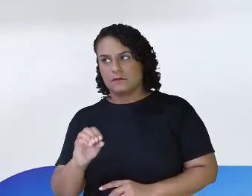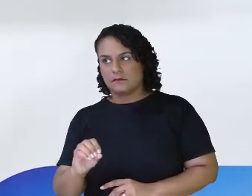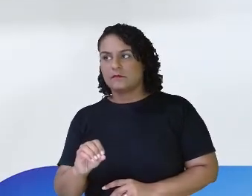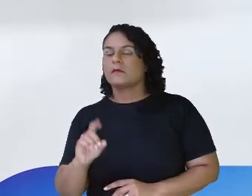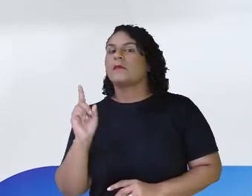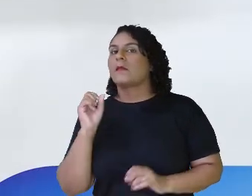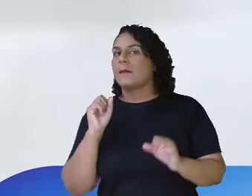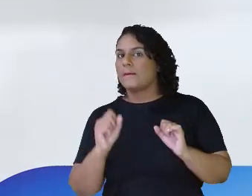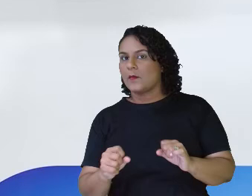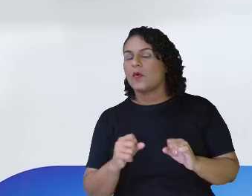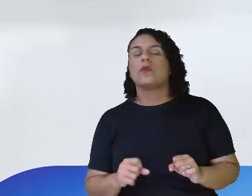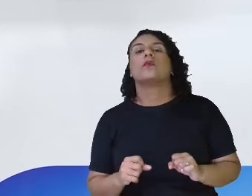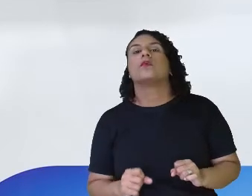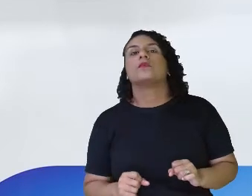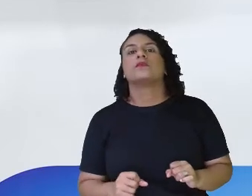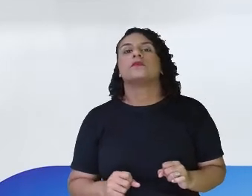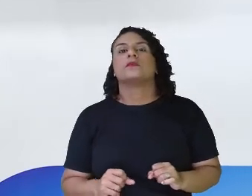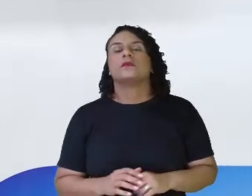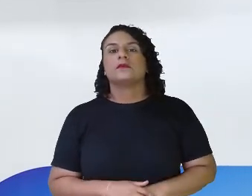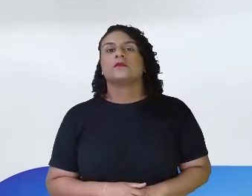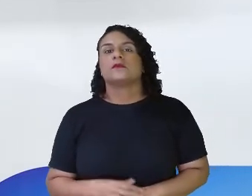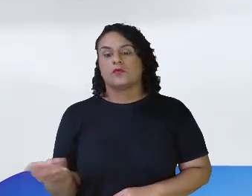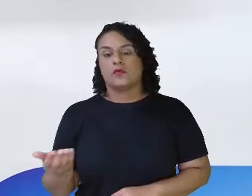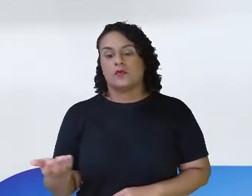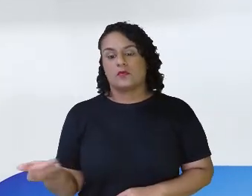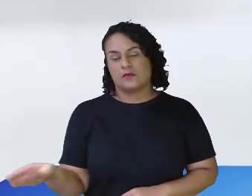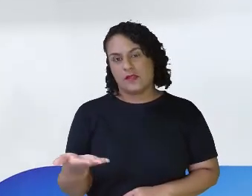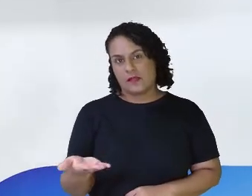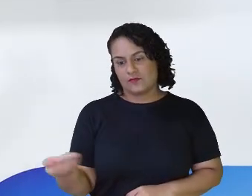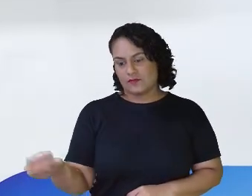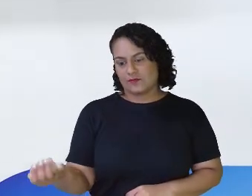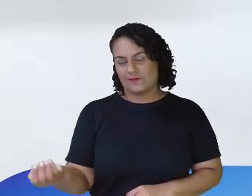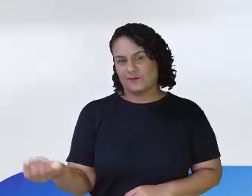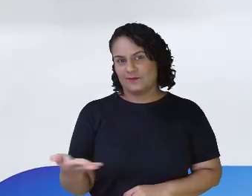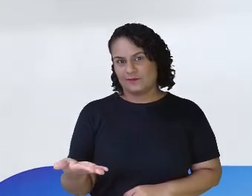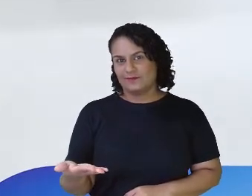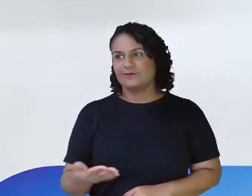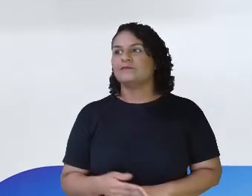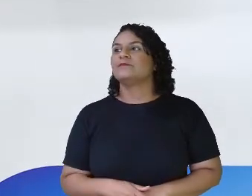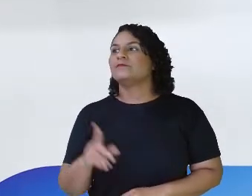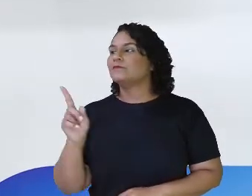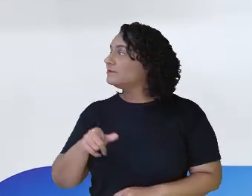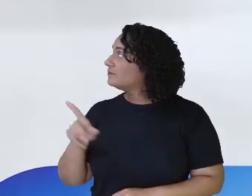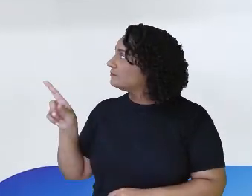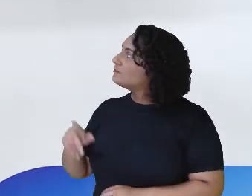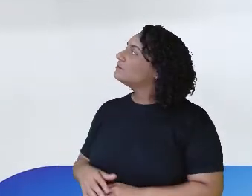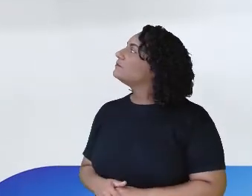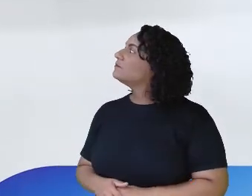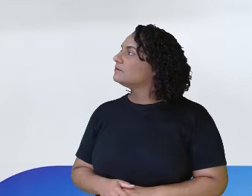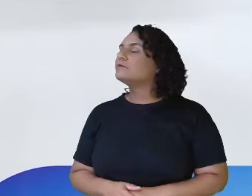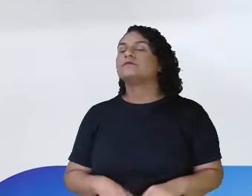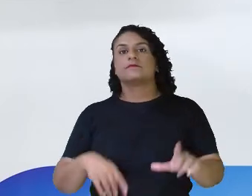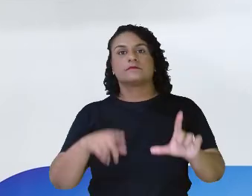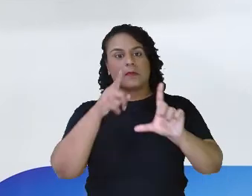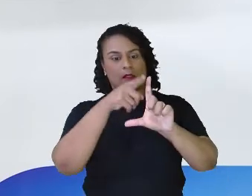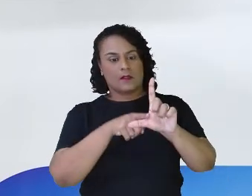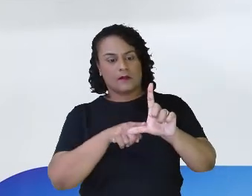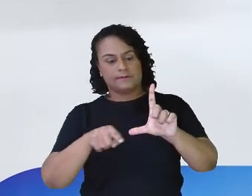a gente pode falar do dado. Olha, figura